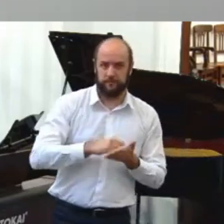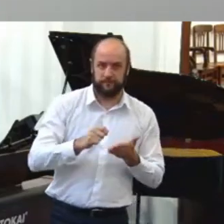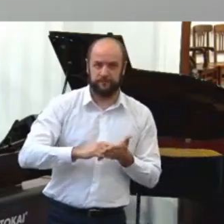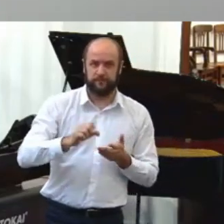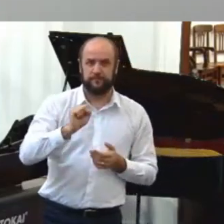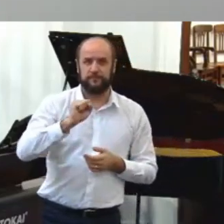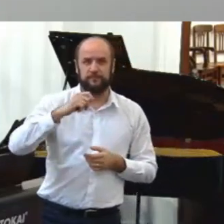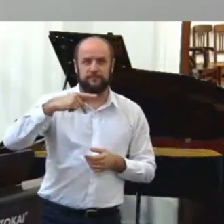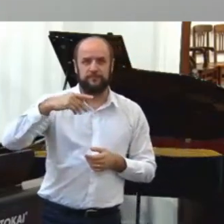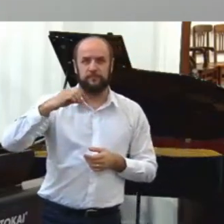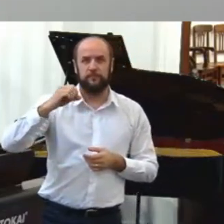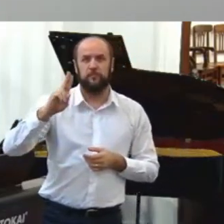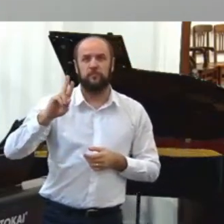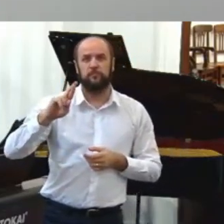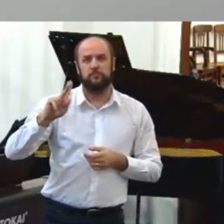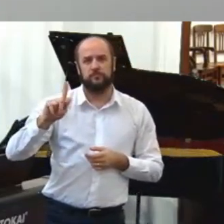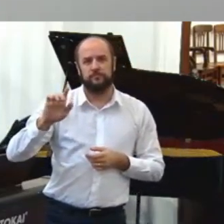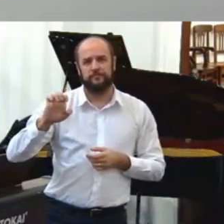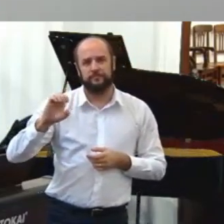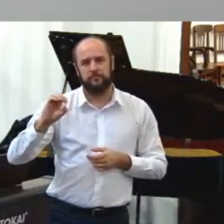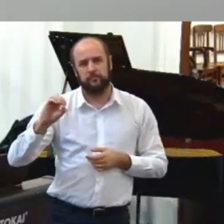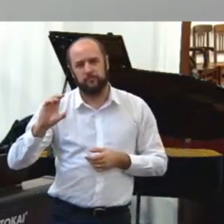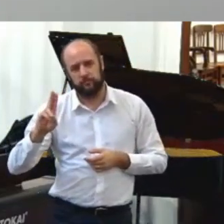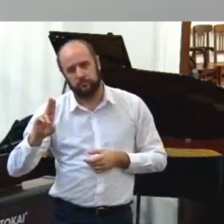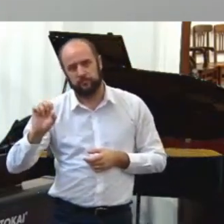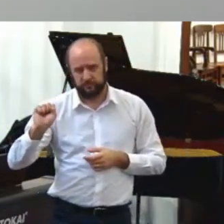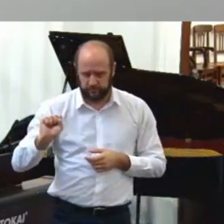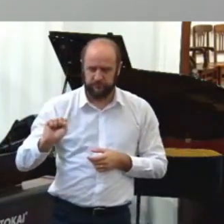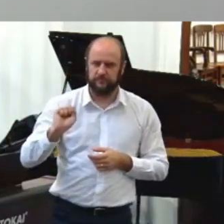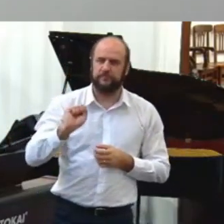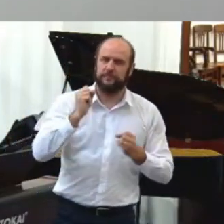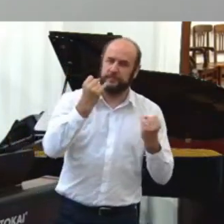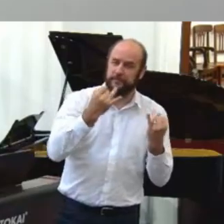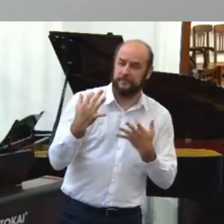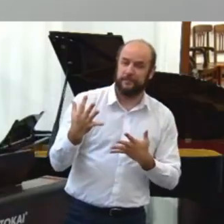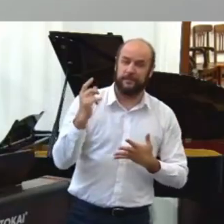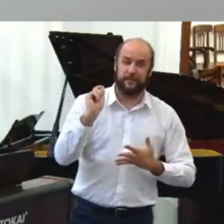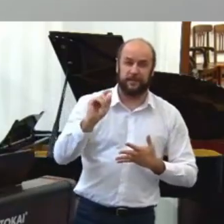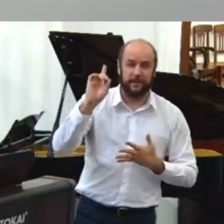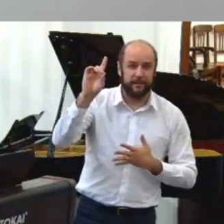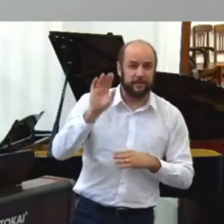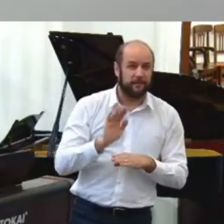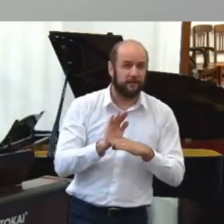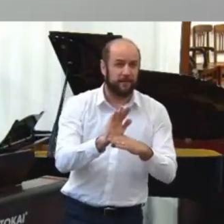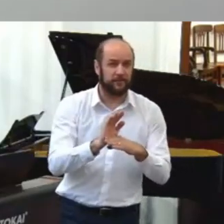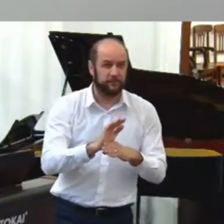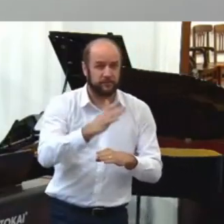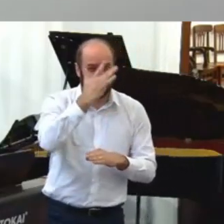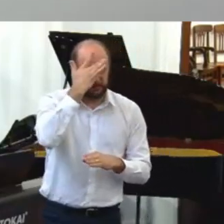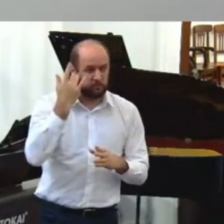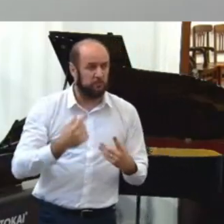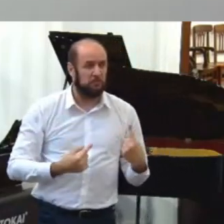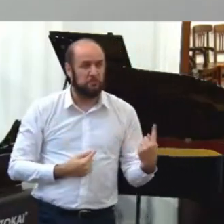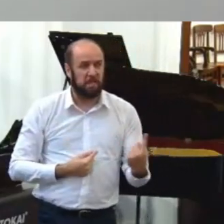dentro de uma das suas devocionais, diz: Deus é o auxílio dos que não têm